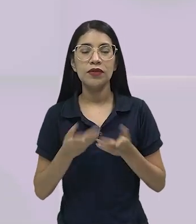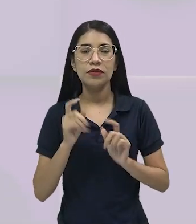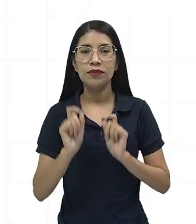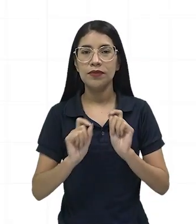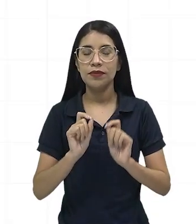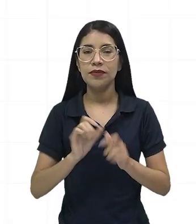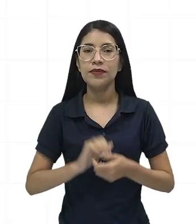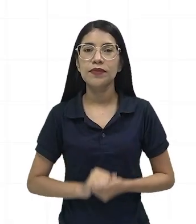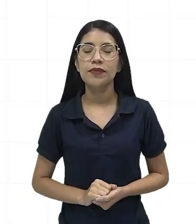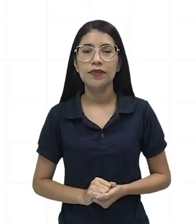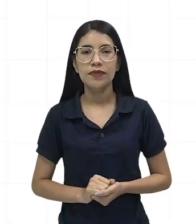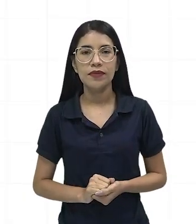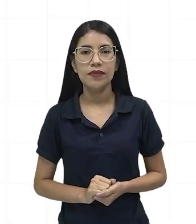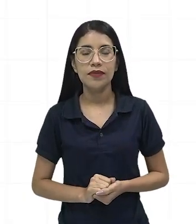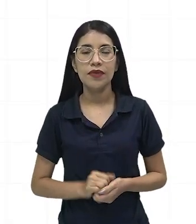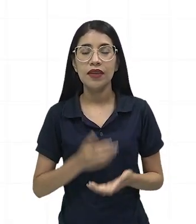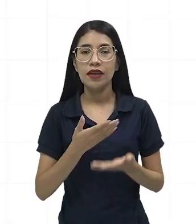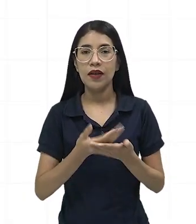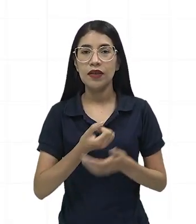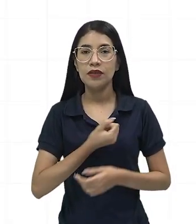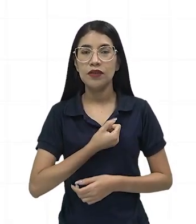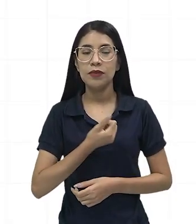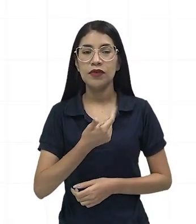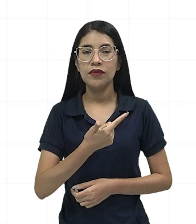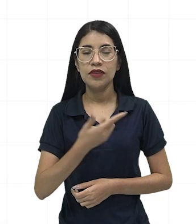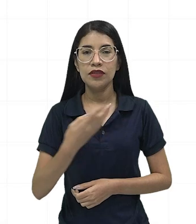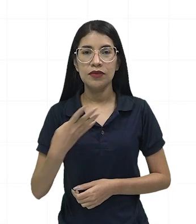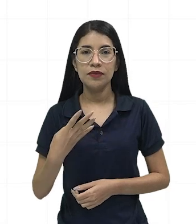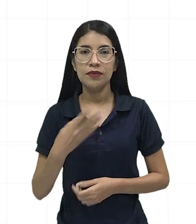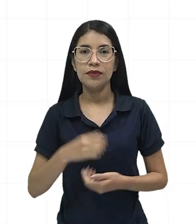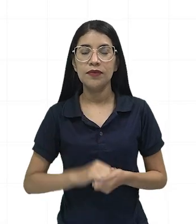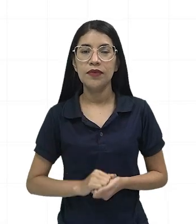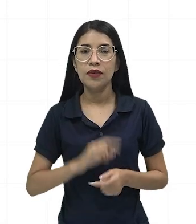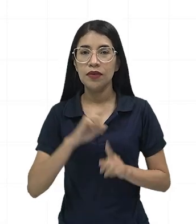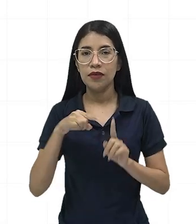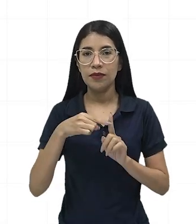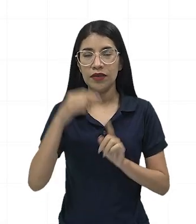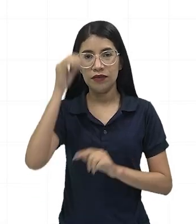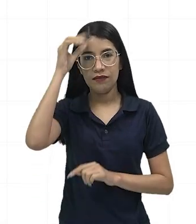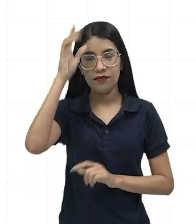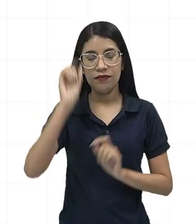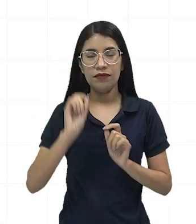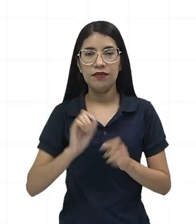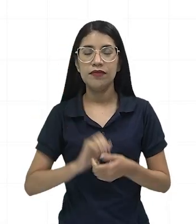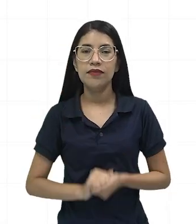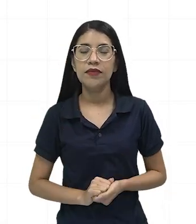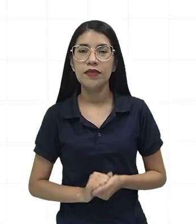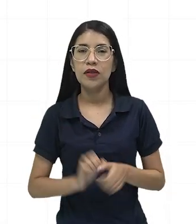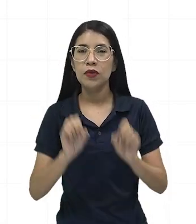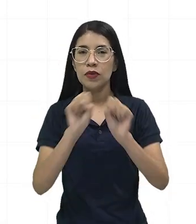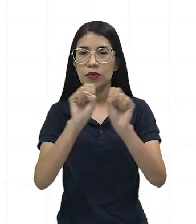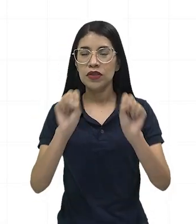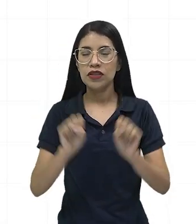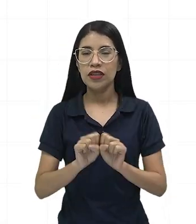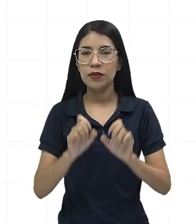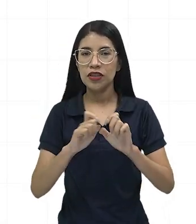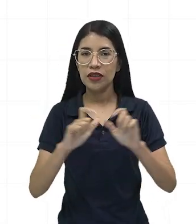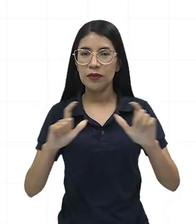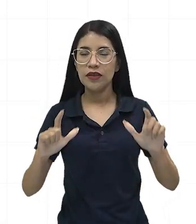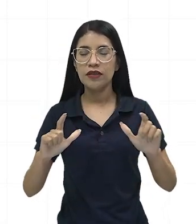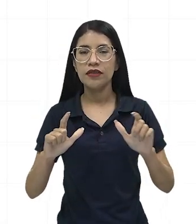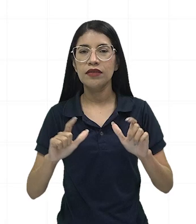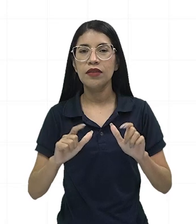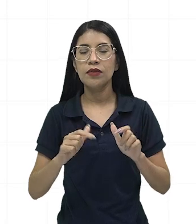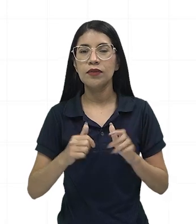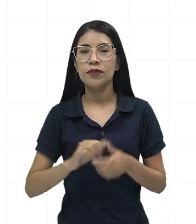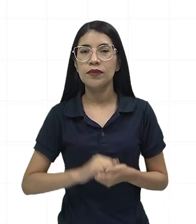olha só. Aula de número 24, objeto de conhecimento, sistema de equações polinomiais